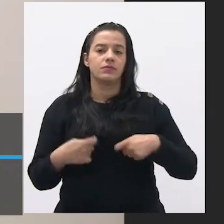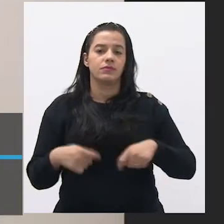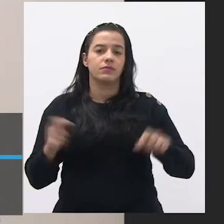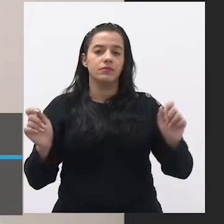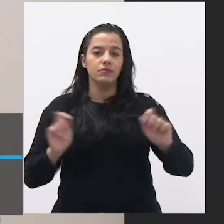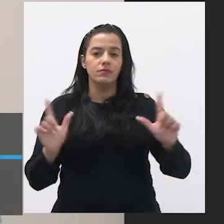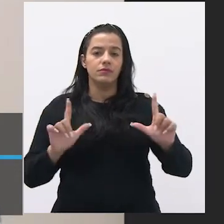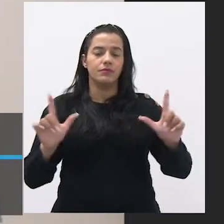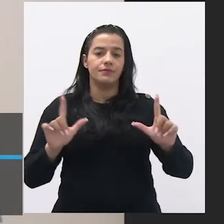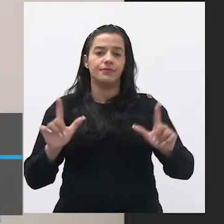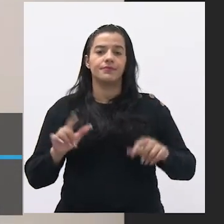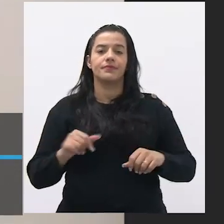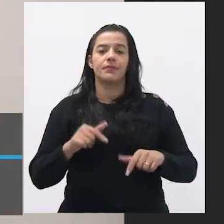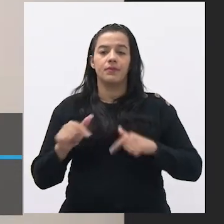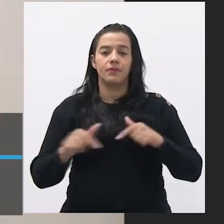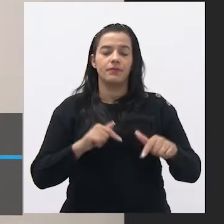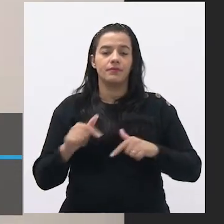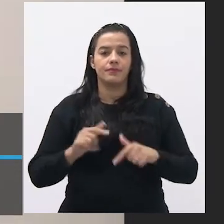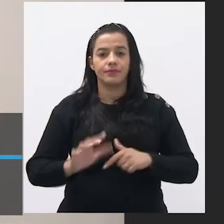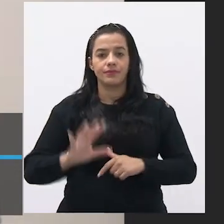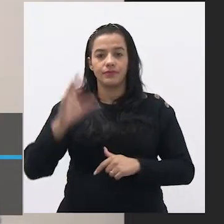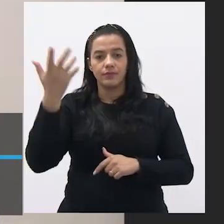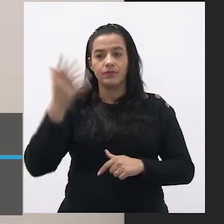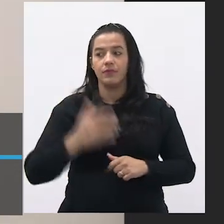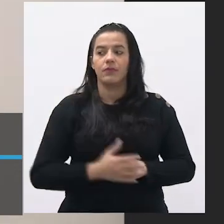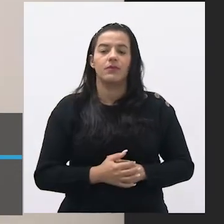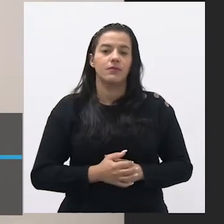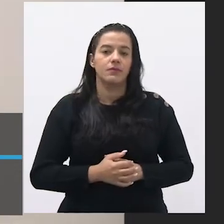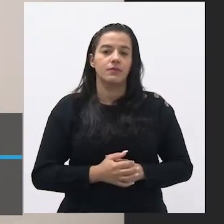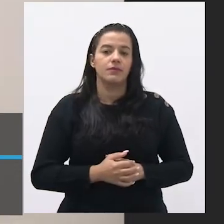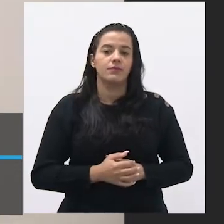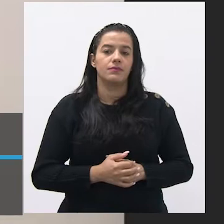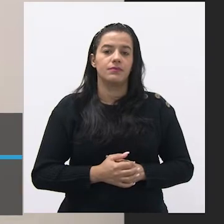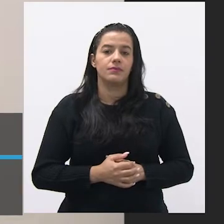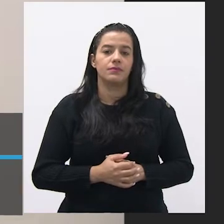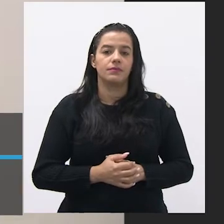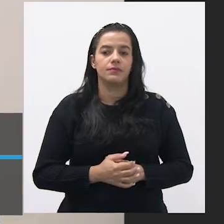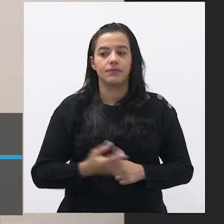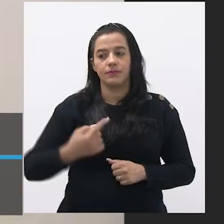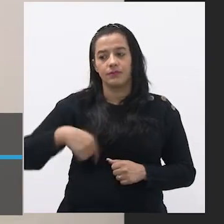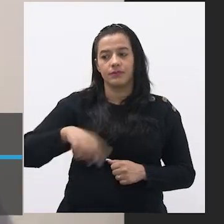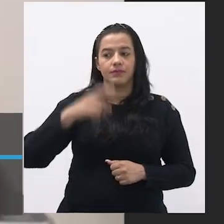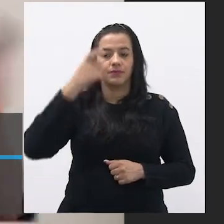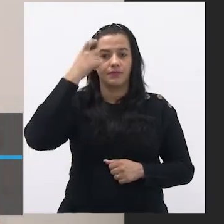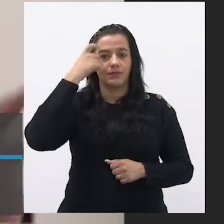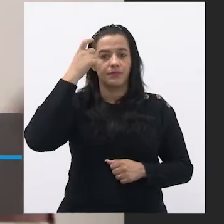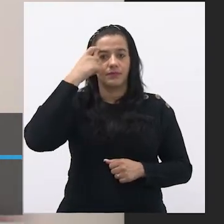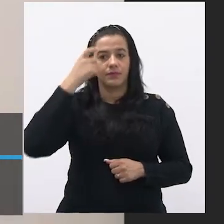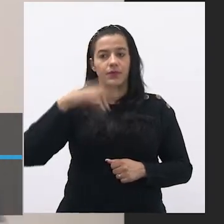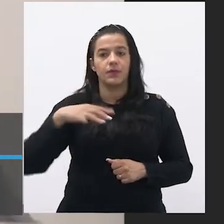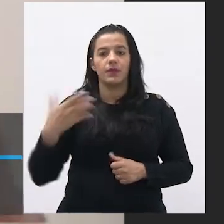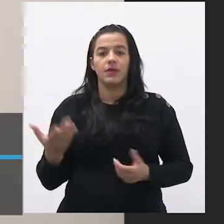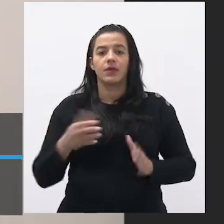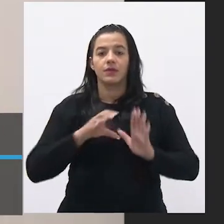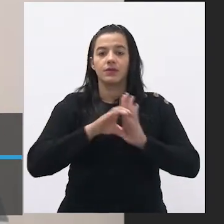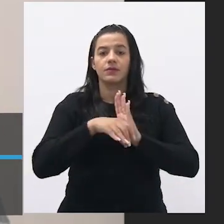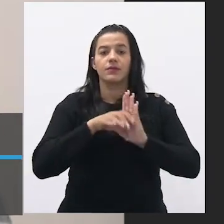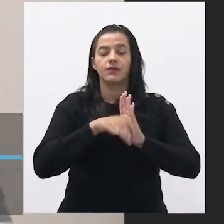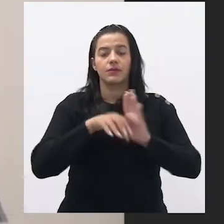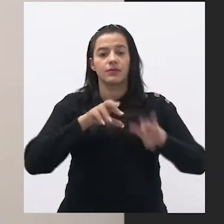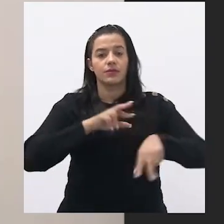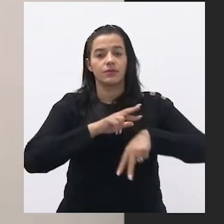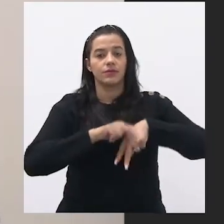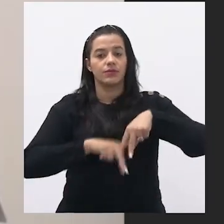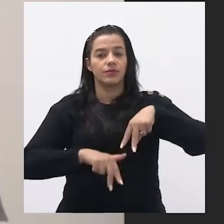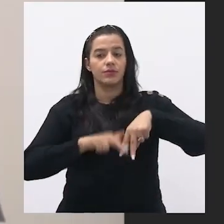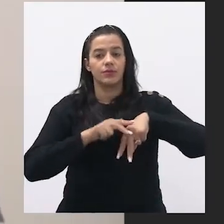que esse trabalho possa acontecer. Acho que, para pensar, então, o que seria esse conceito de gênero, né?